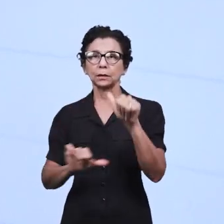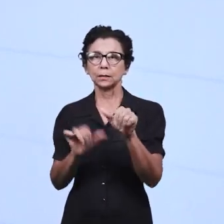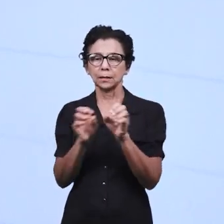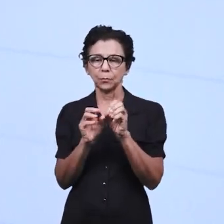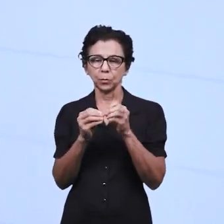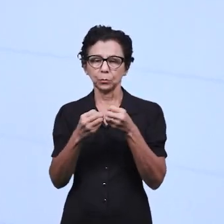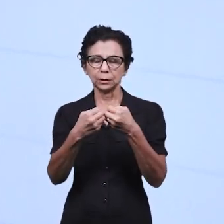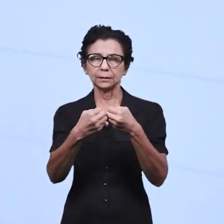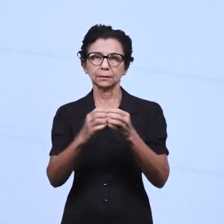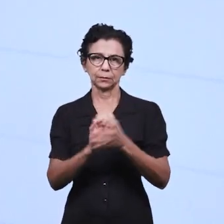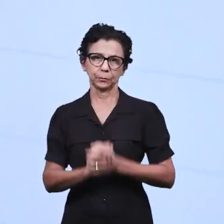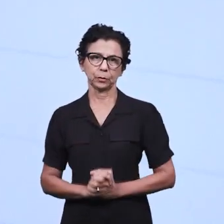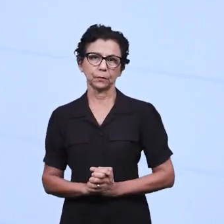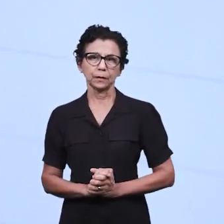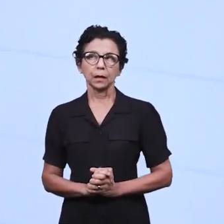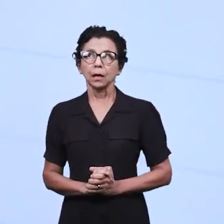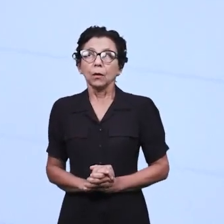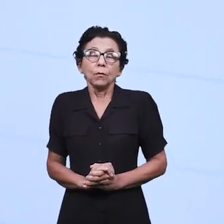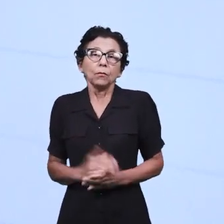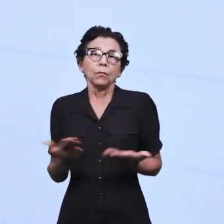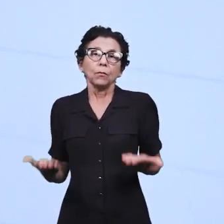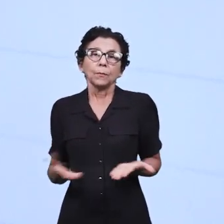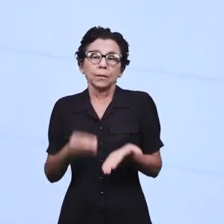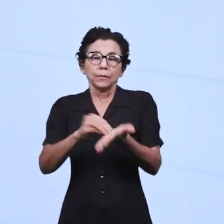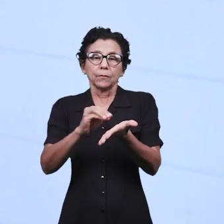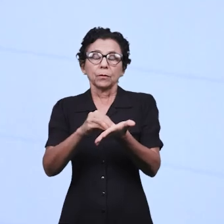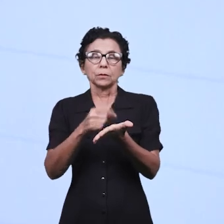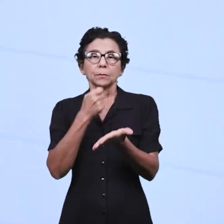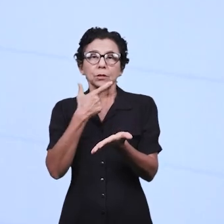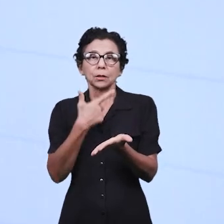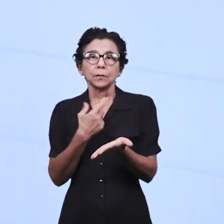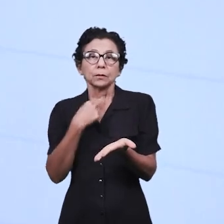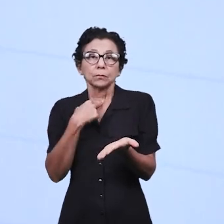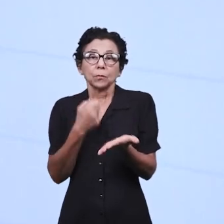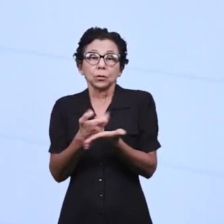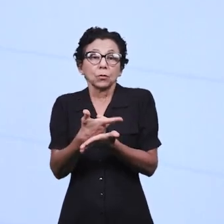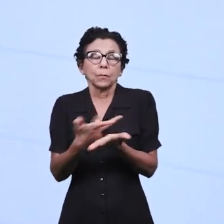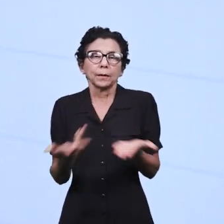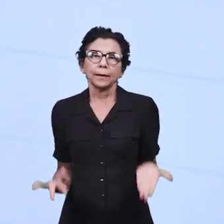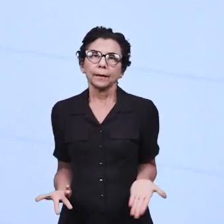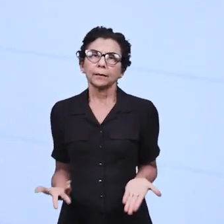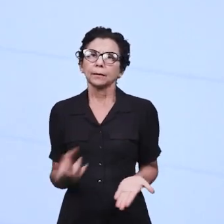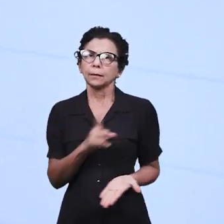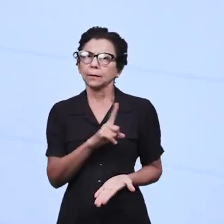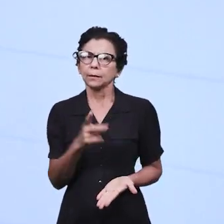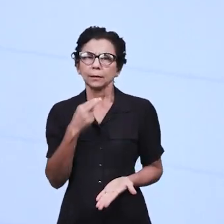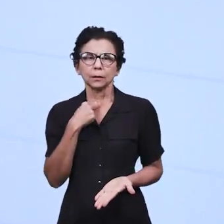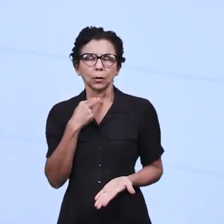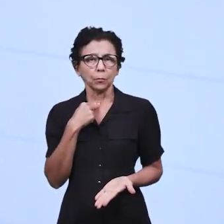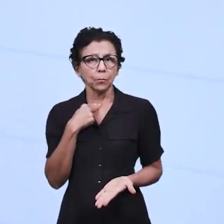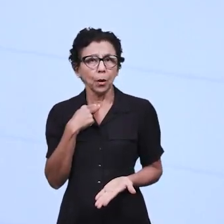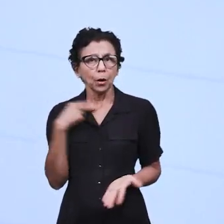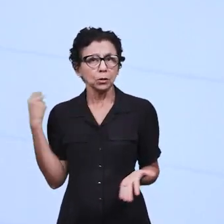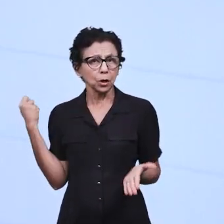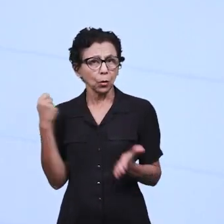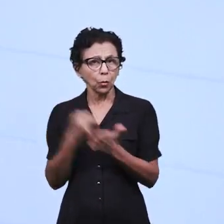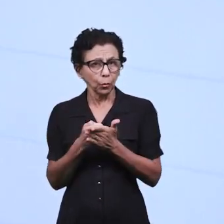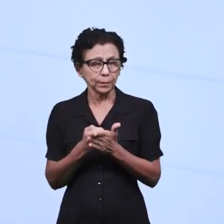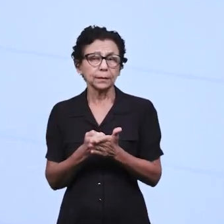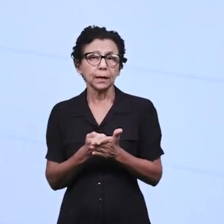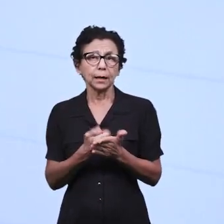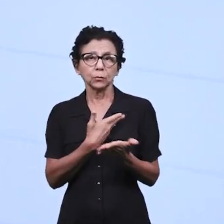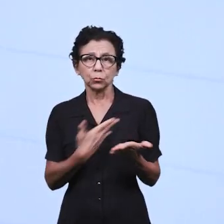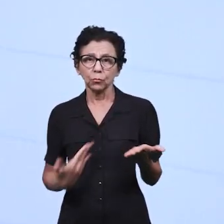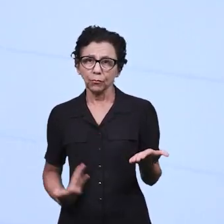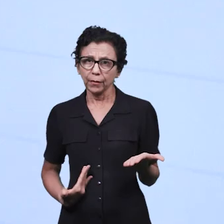não vai ficar sem medicamento porque não tem condições de comprar, porque o poder público, ele é obrigado a fornecer todo o medicamento e